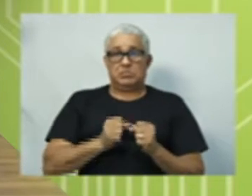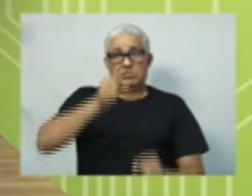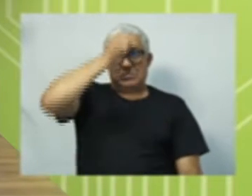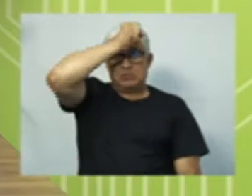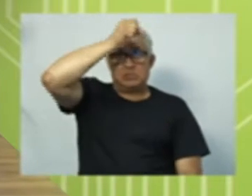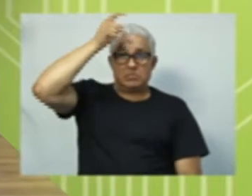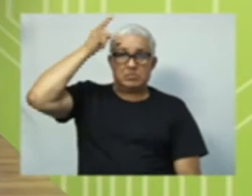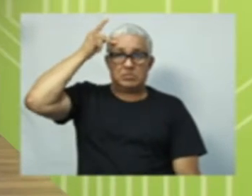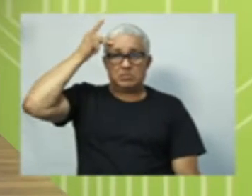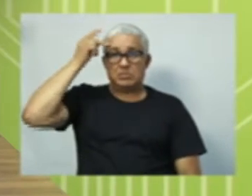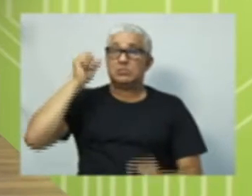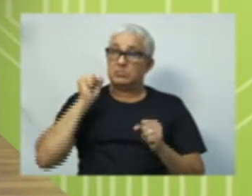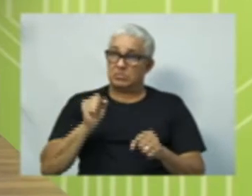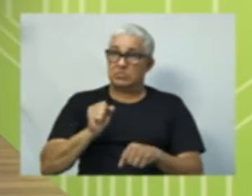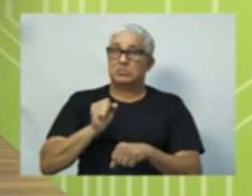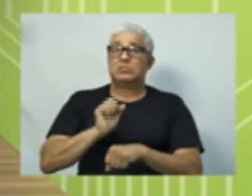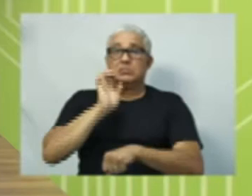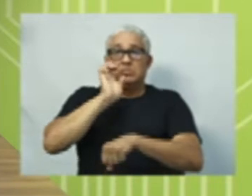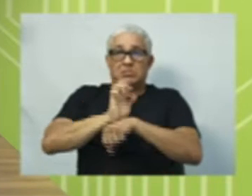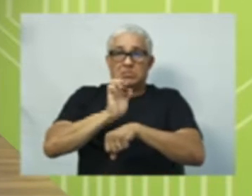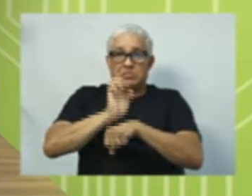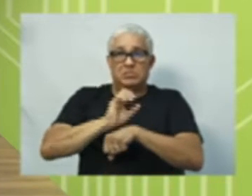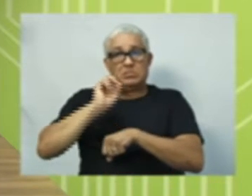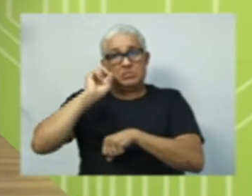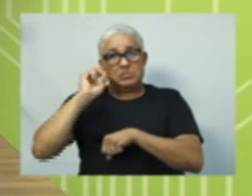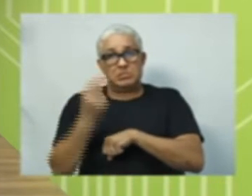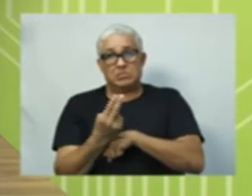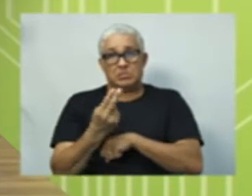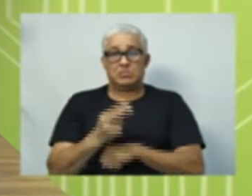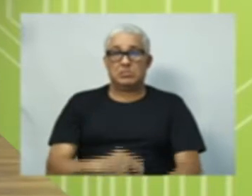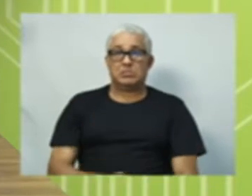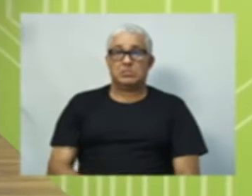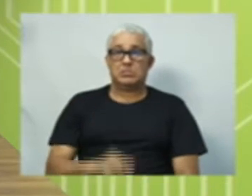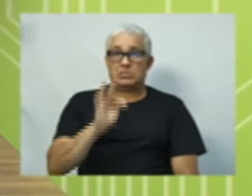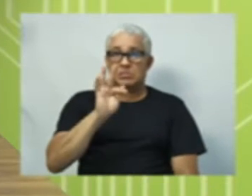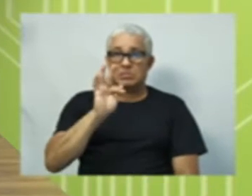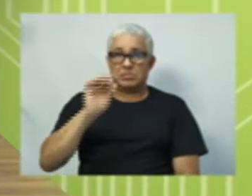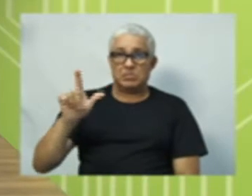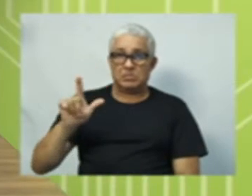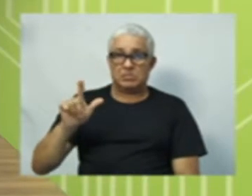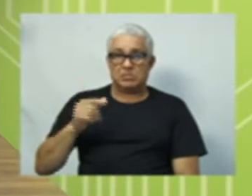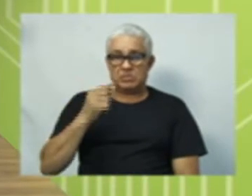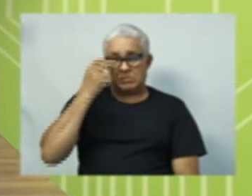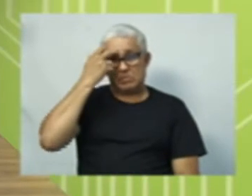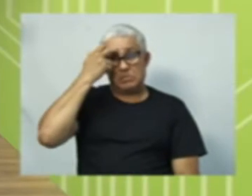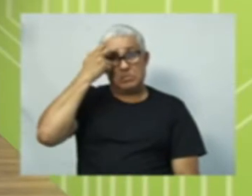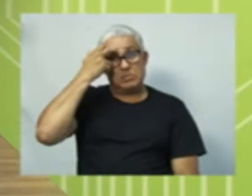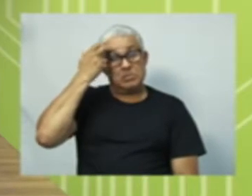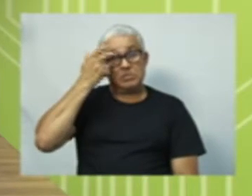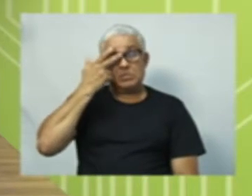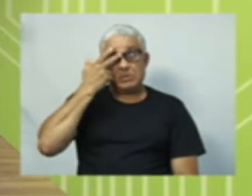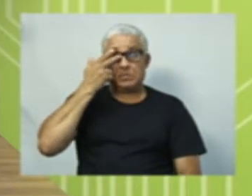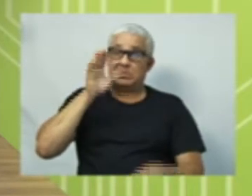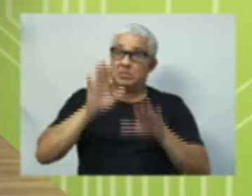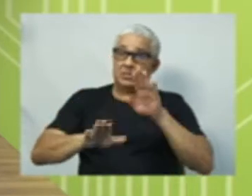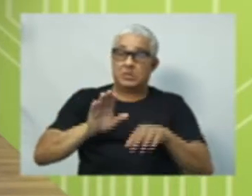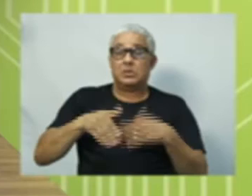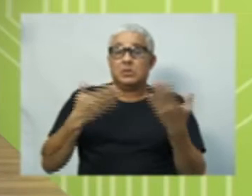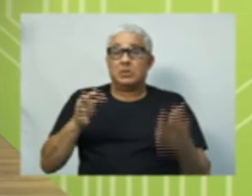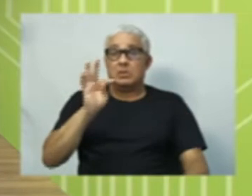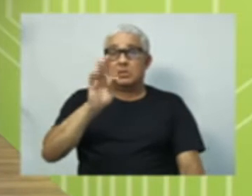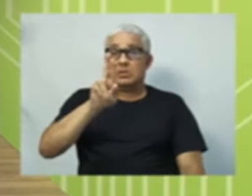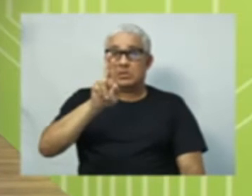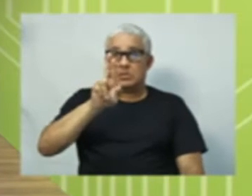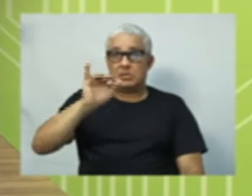municipal, pode ser estadual ou pode ser federal. Depende de qual tributo